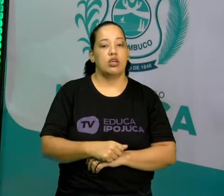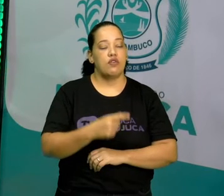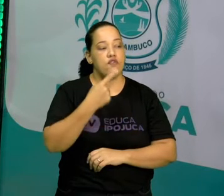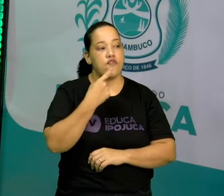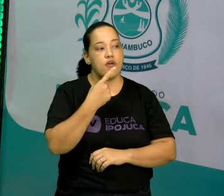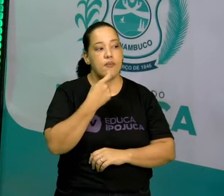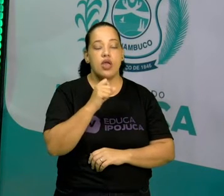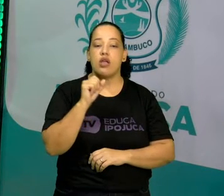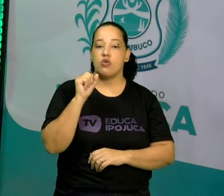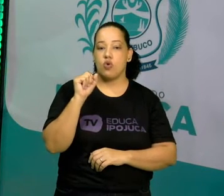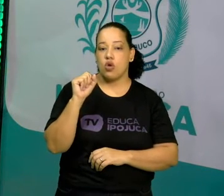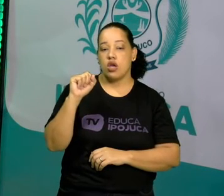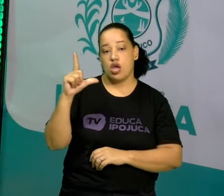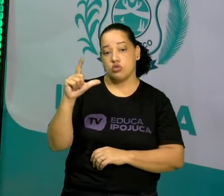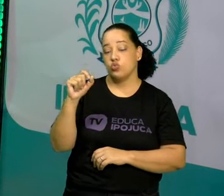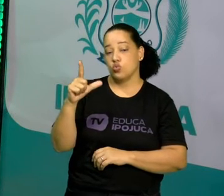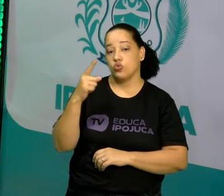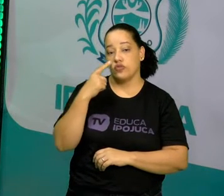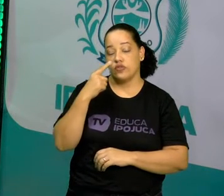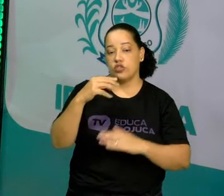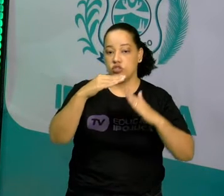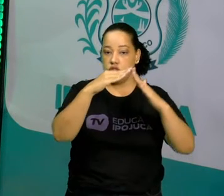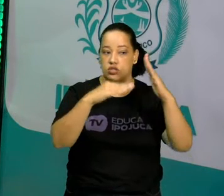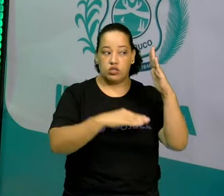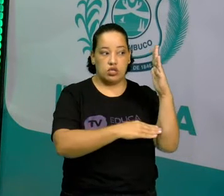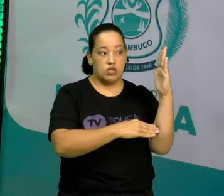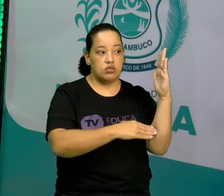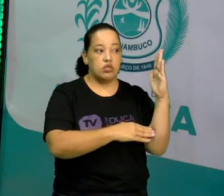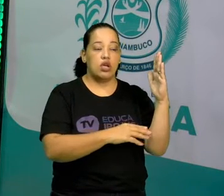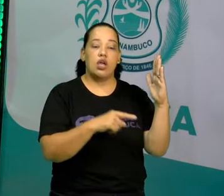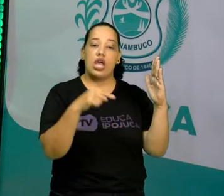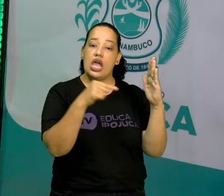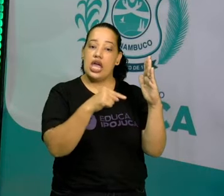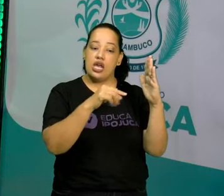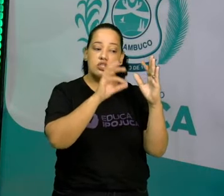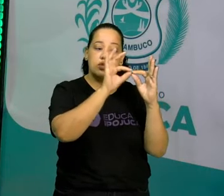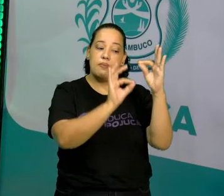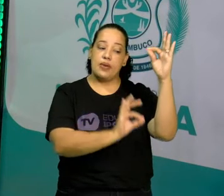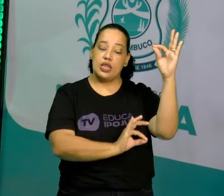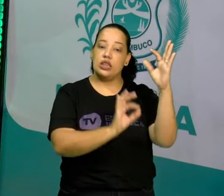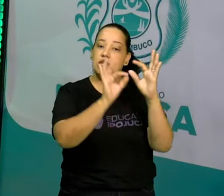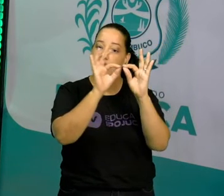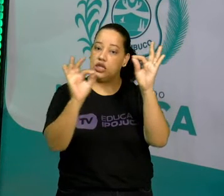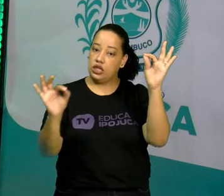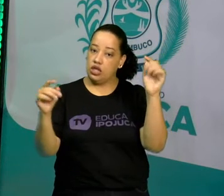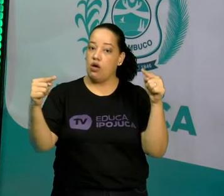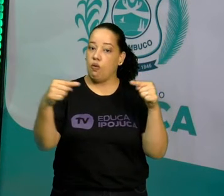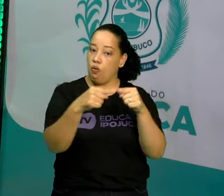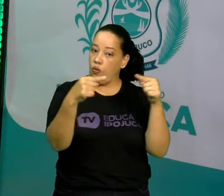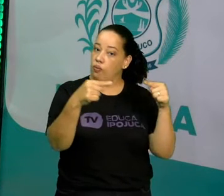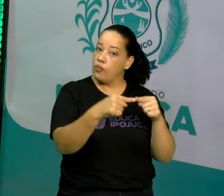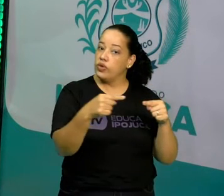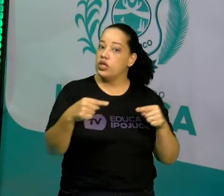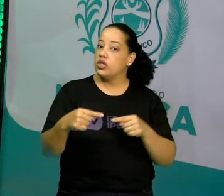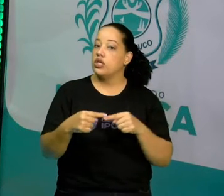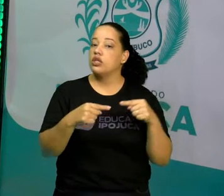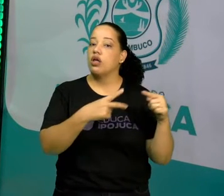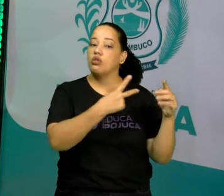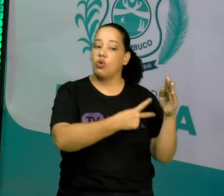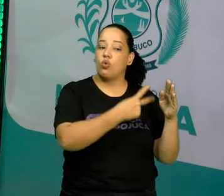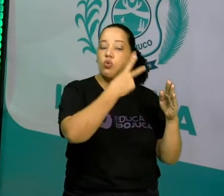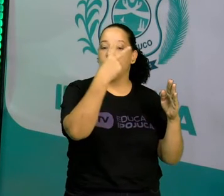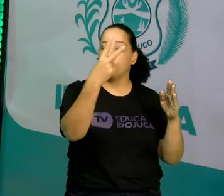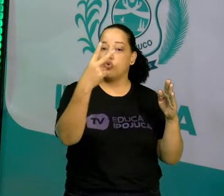e o azul. Eles estão com medidas correspondentes, está vendo? Medida 2,